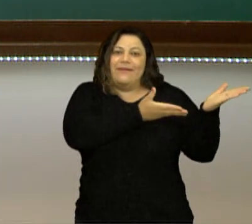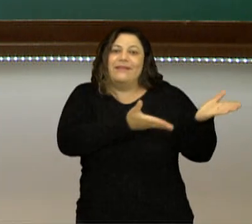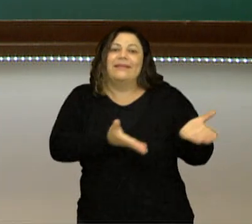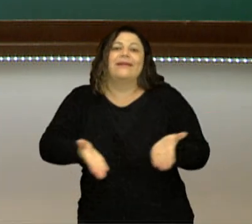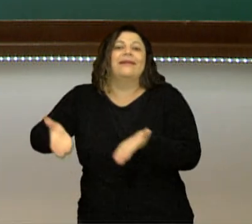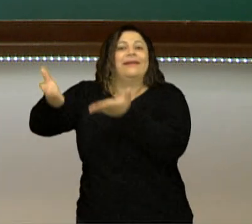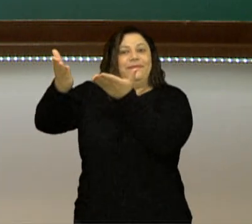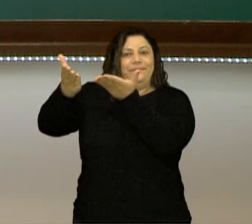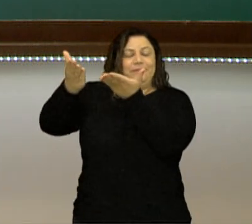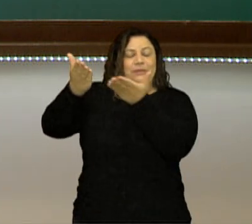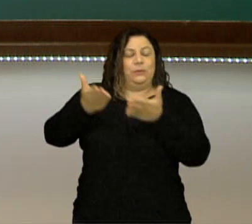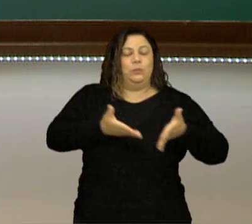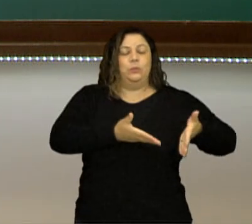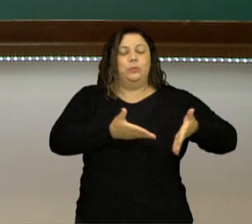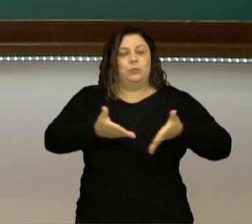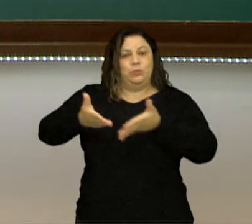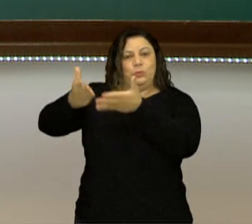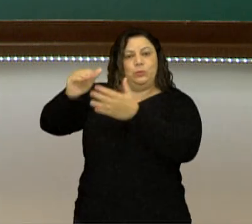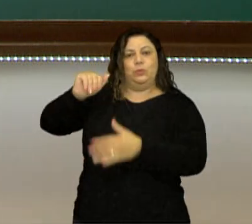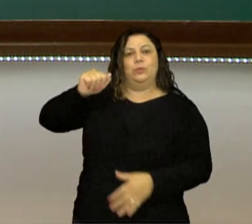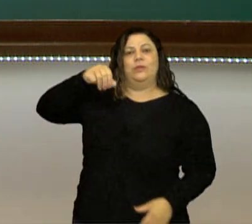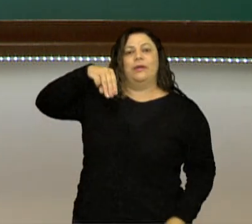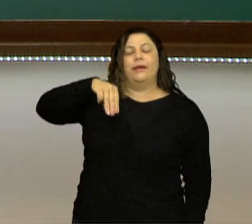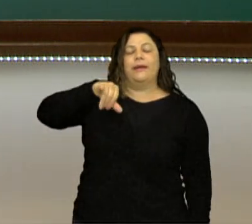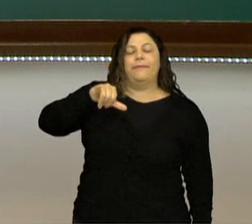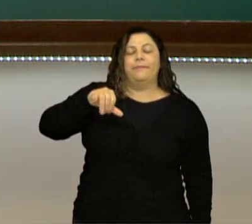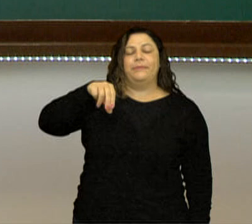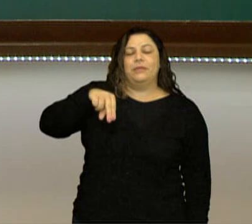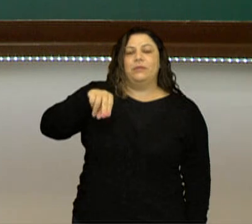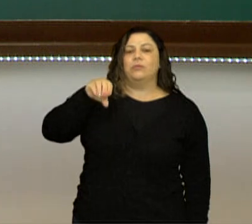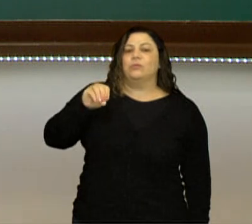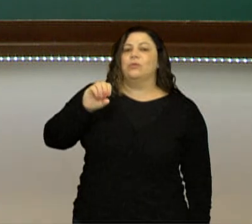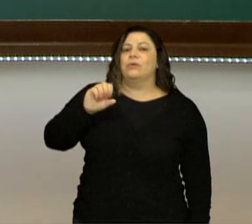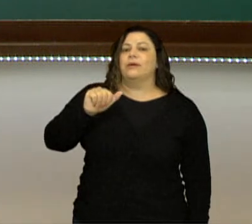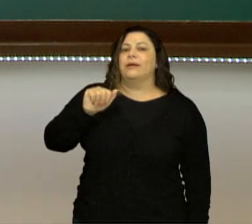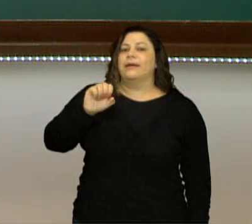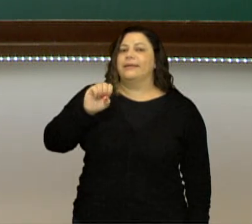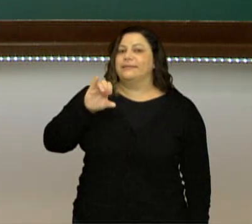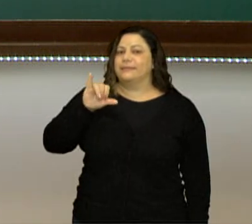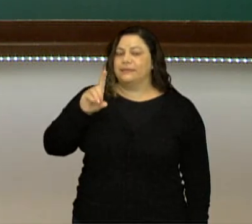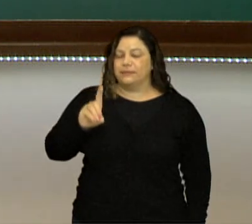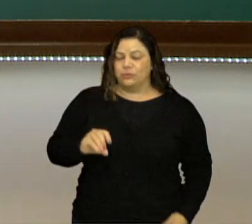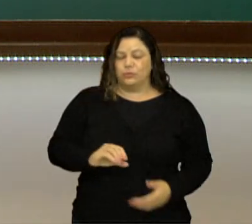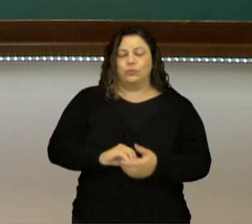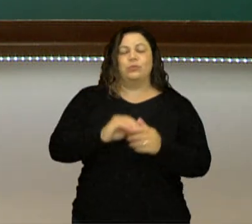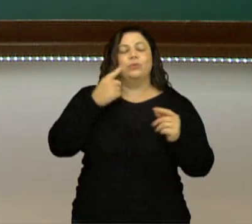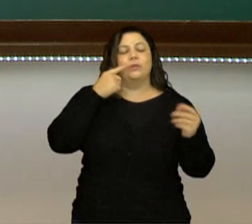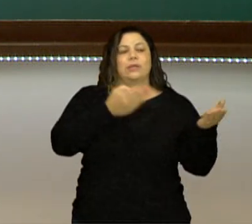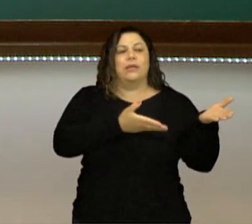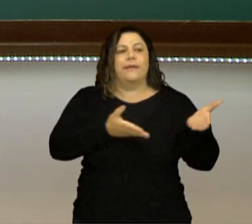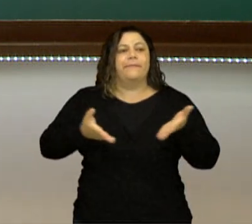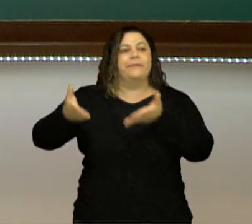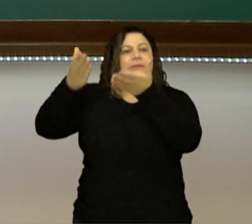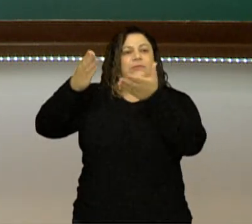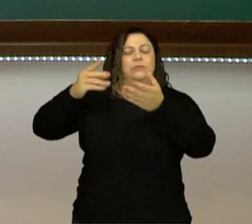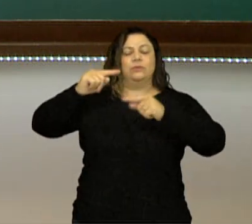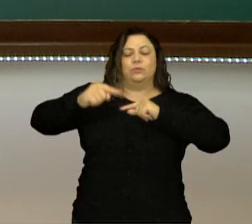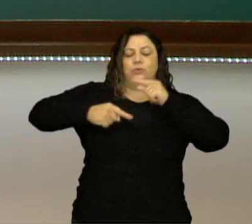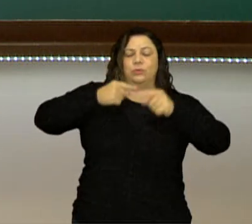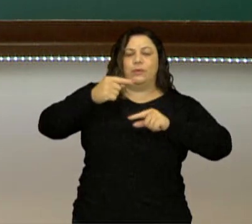um aminoácido específico, conforme o seu código aqui embaixo, e o RNA mensageiro, que vai passar